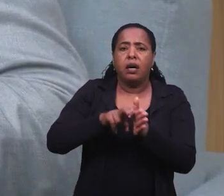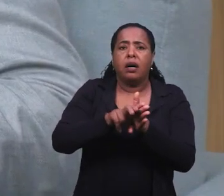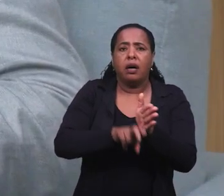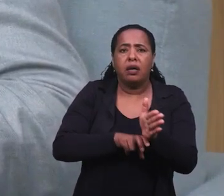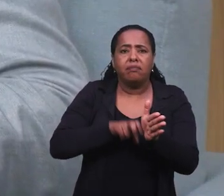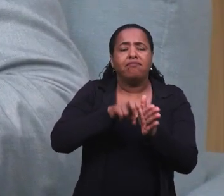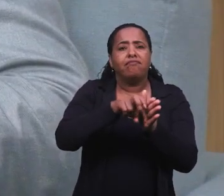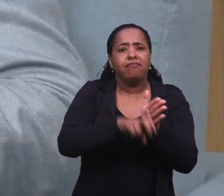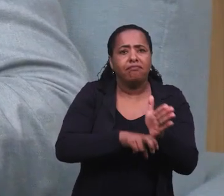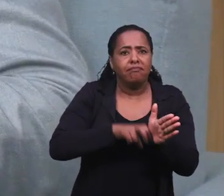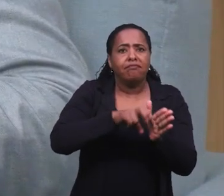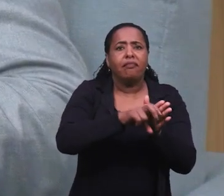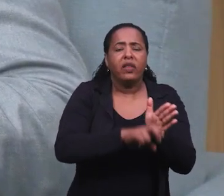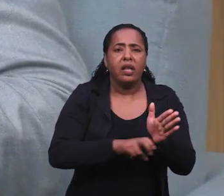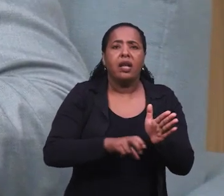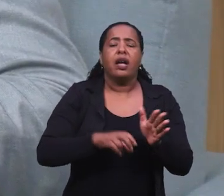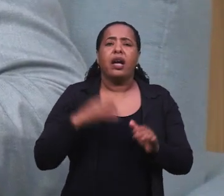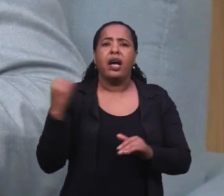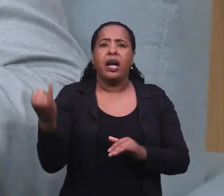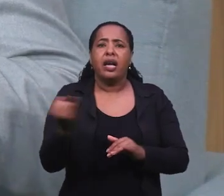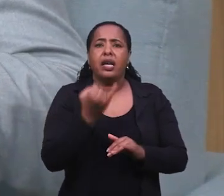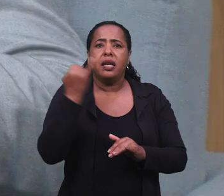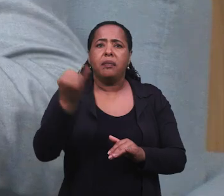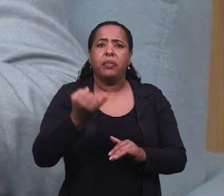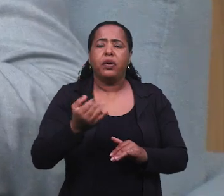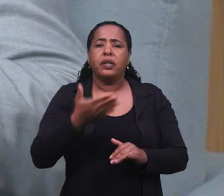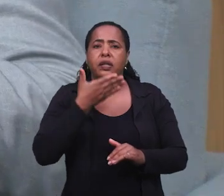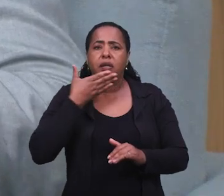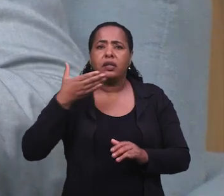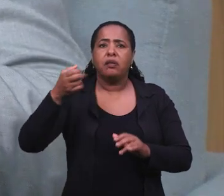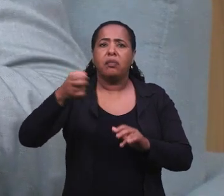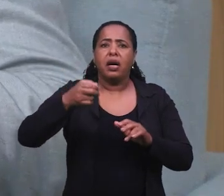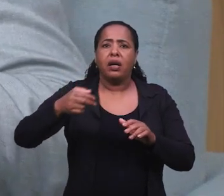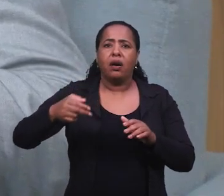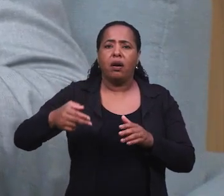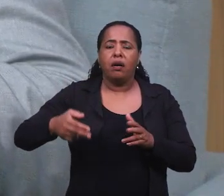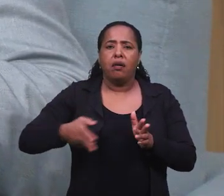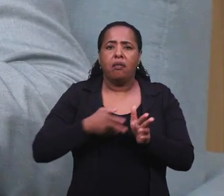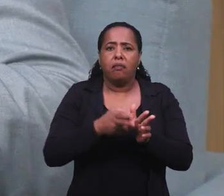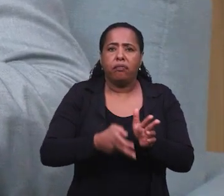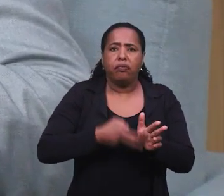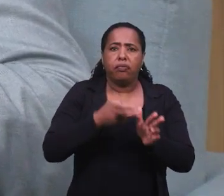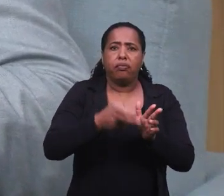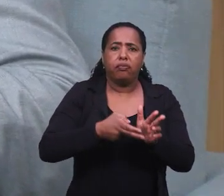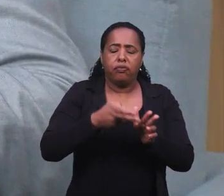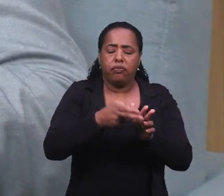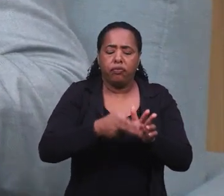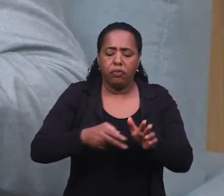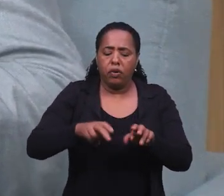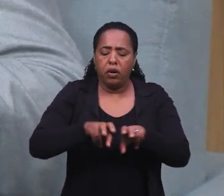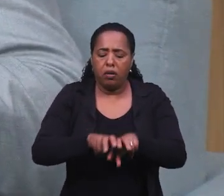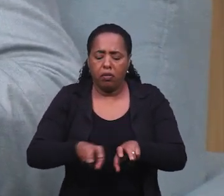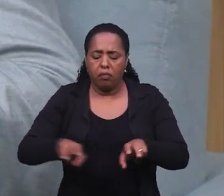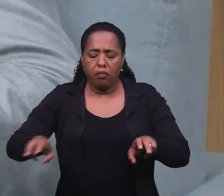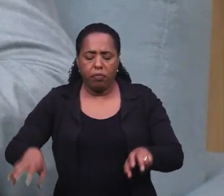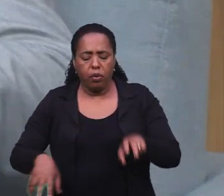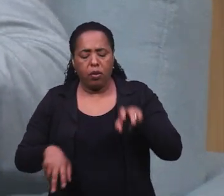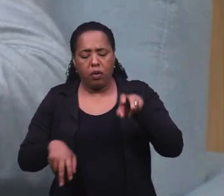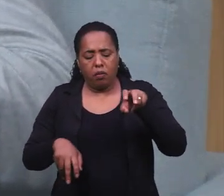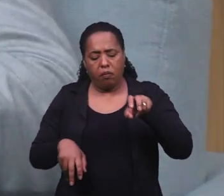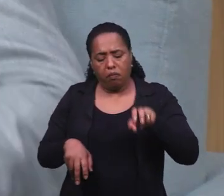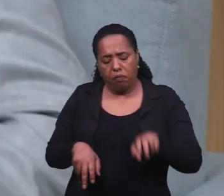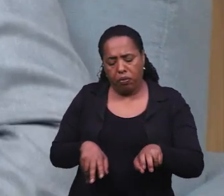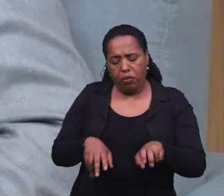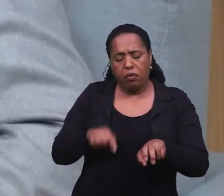pastor Josué está falando a respeito dos nossos manaíns, como acontece este acolhimento nos manaíns. E